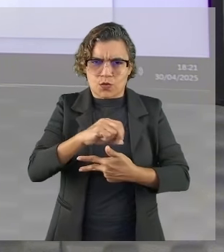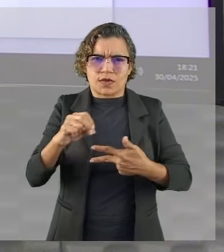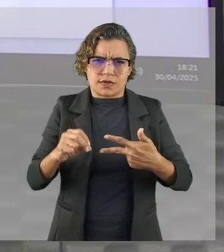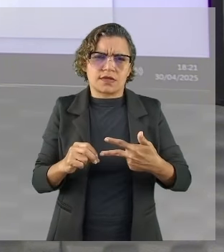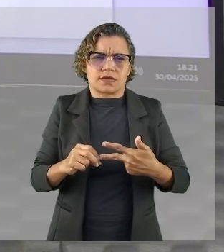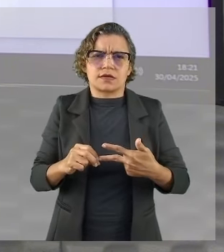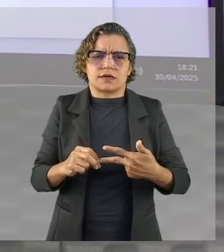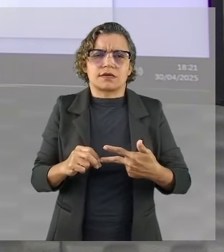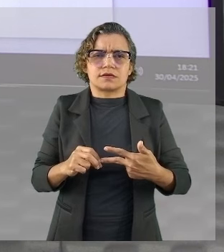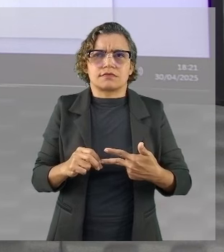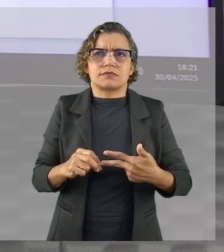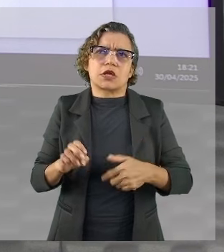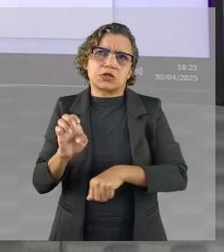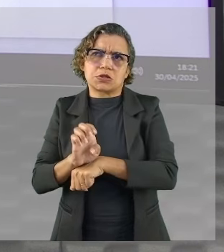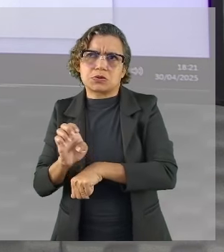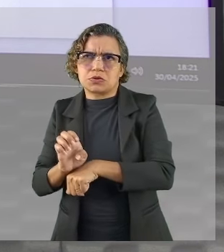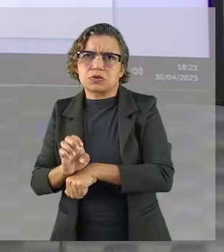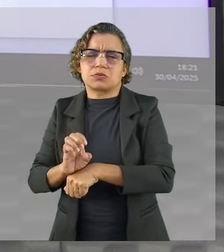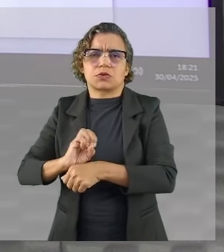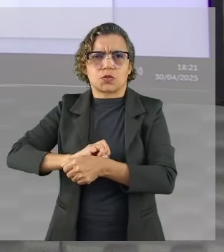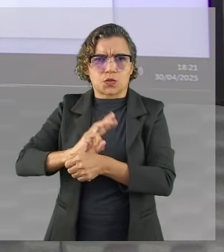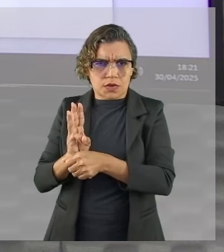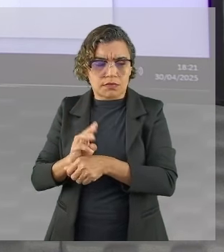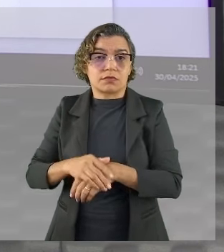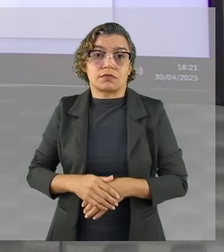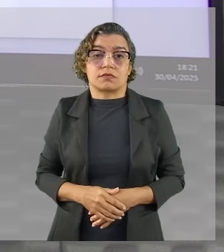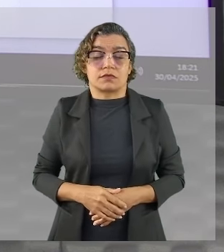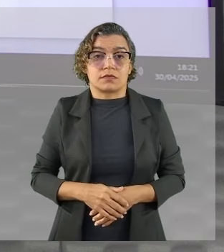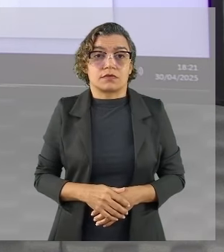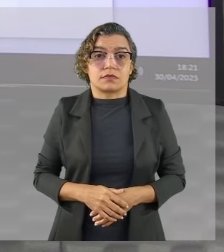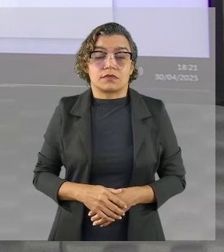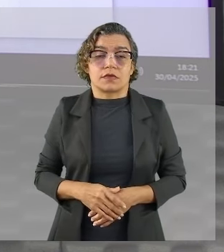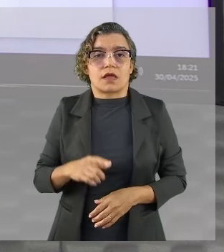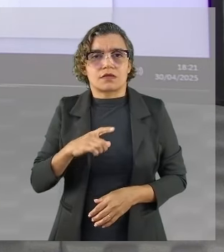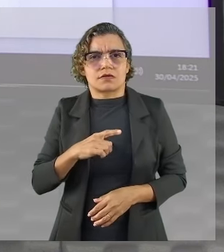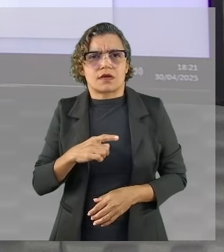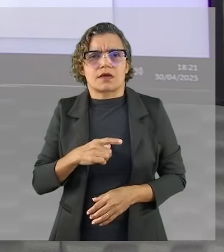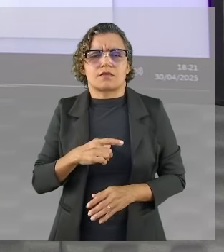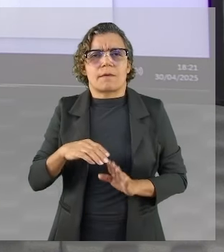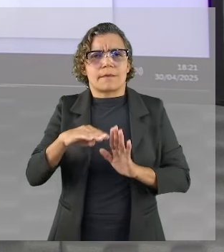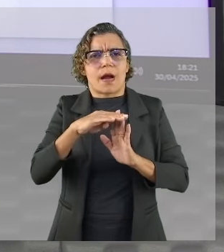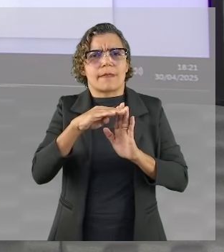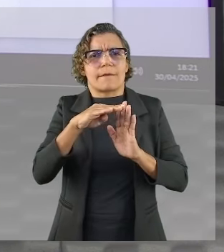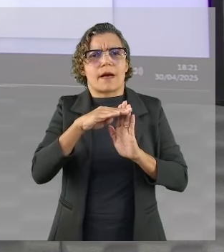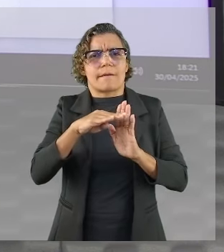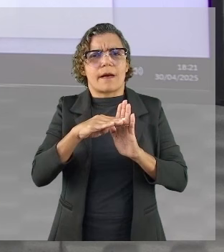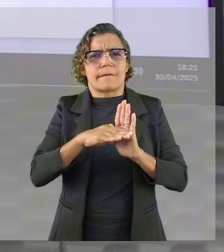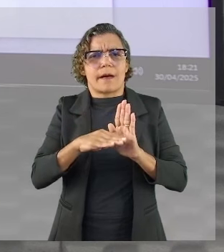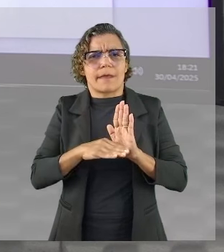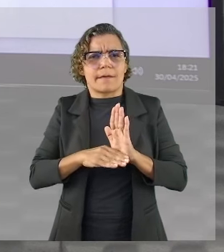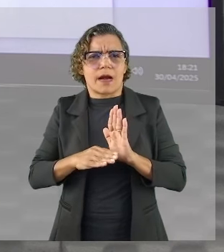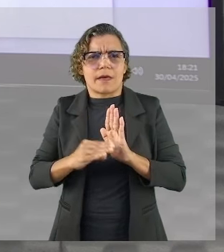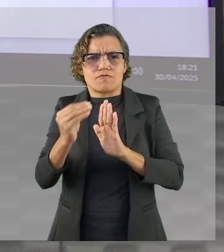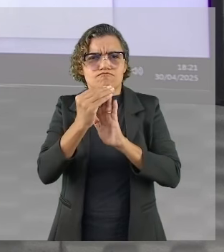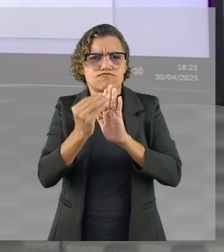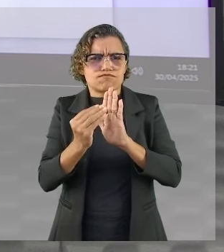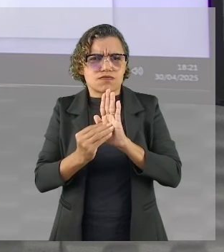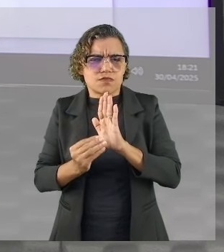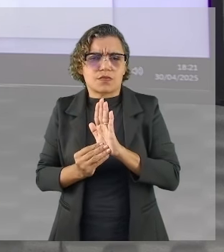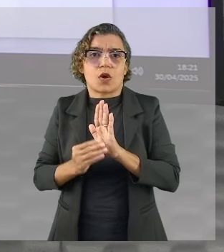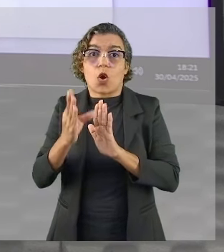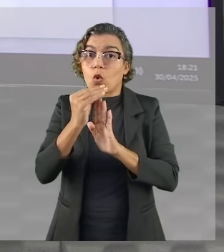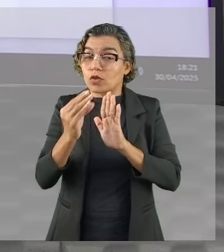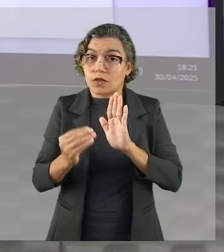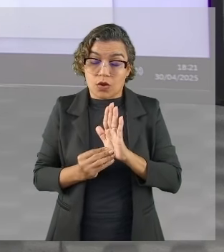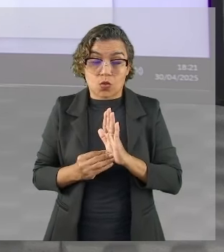as provas estaduais, das universidades estaduais, elas serão recheadas de todos esses conteúdos que são